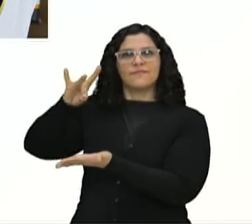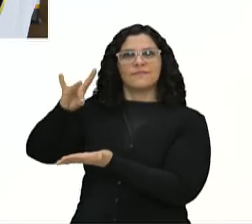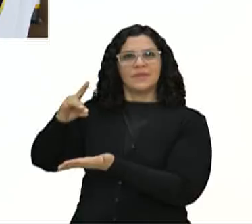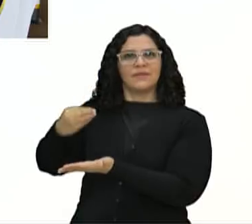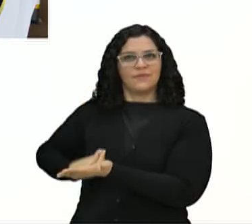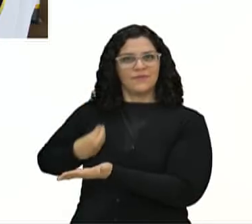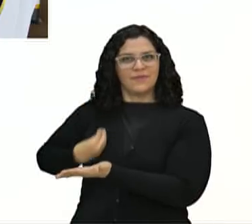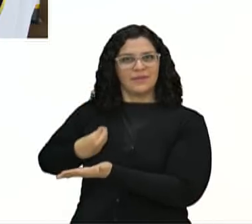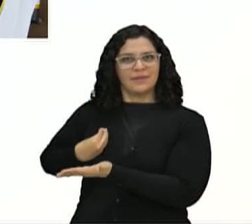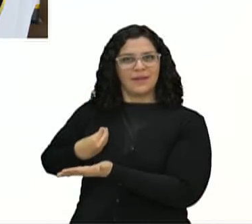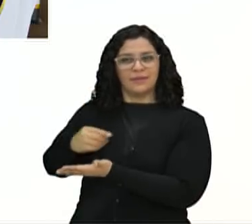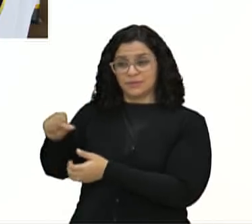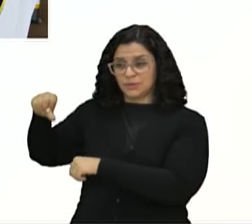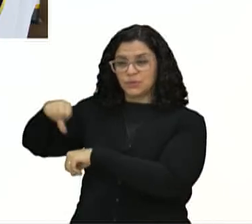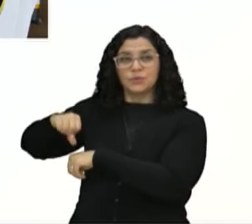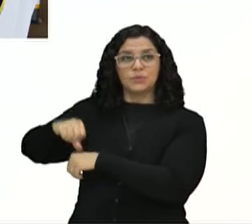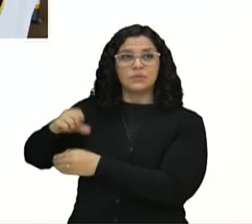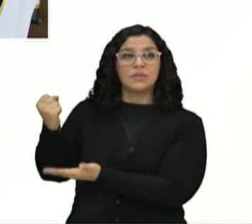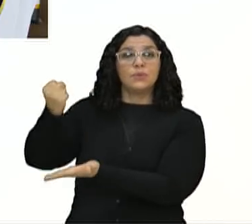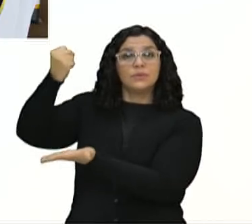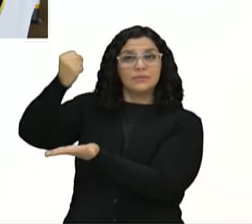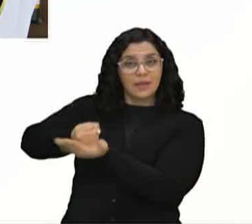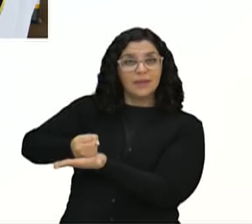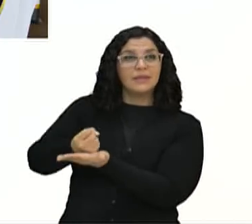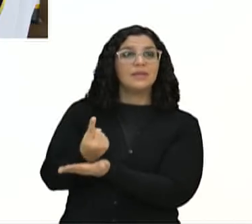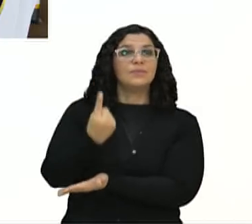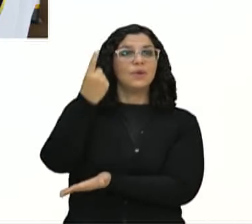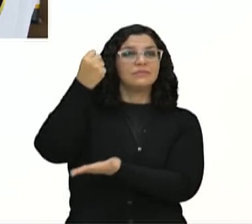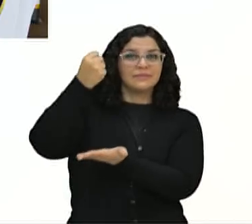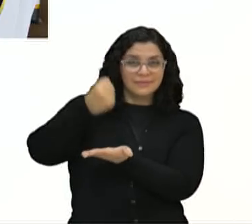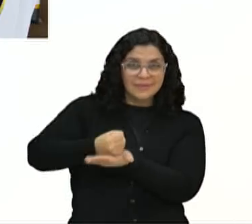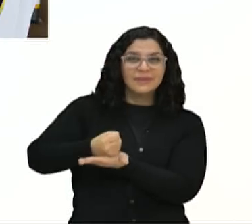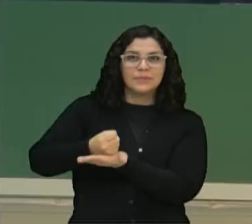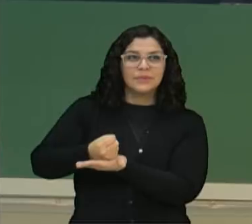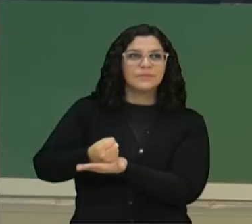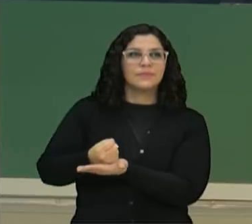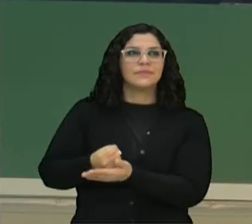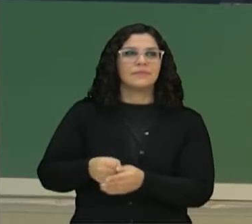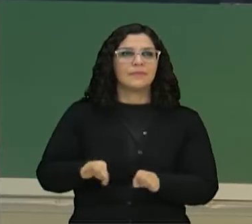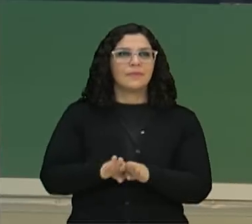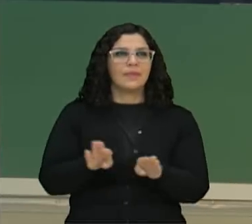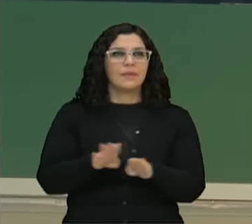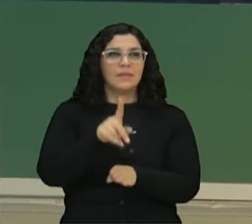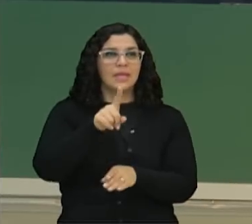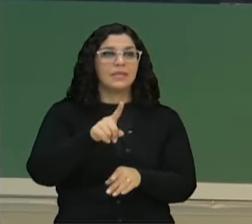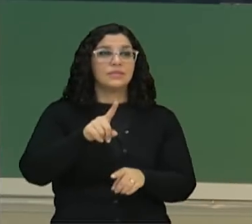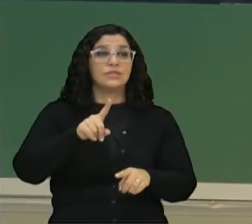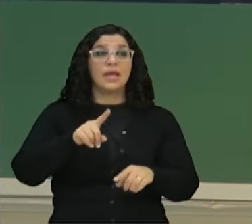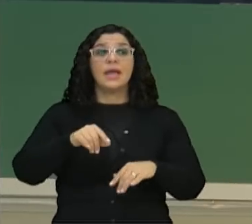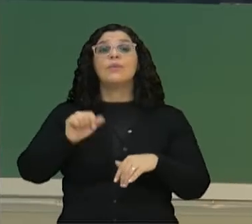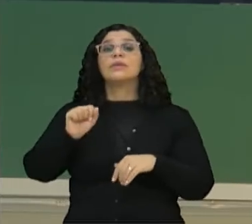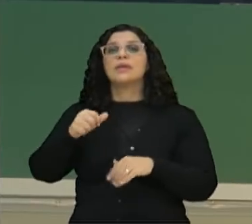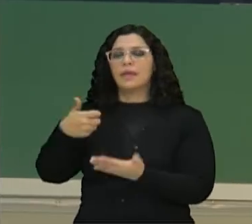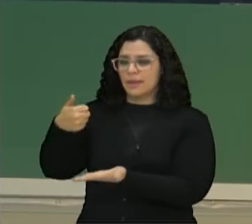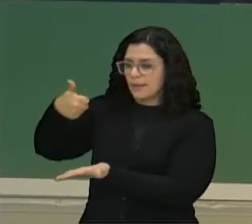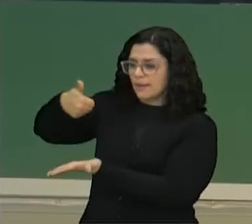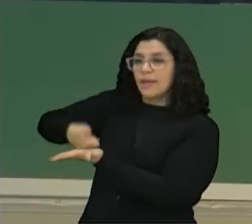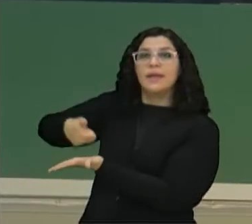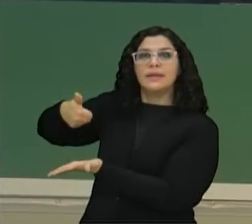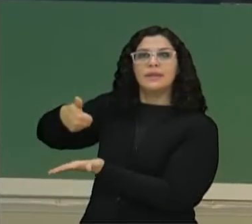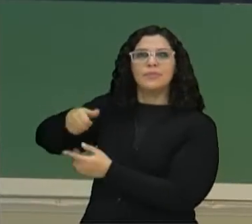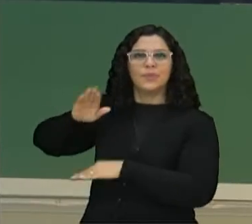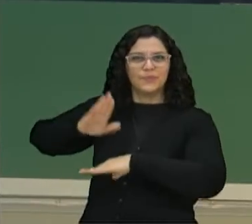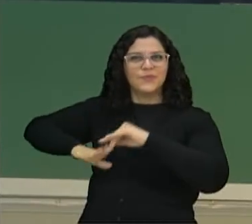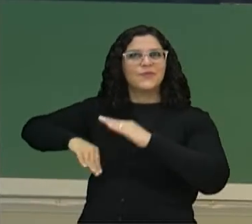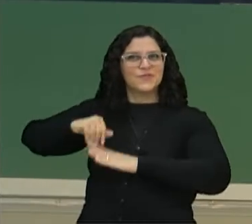dela, tá certo? Aqui é um carimbo, né? Ele está carimbando, está no dedo, você já é um atleta profissional, ele está aqui no dedo, ele está carimbando